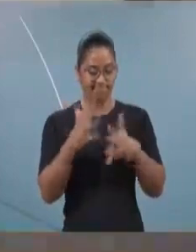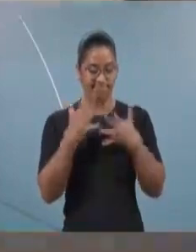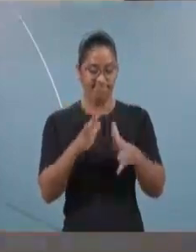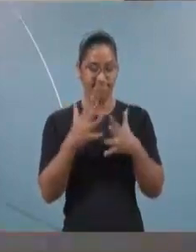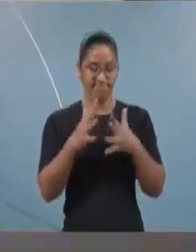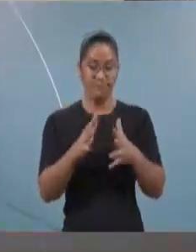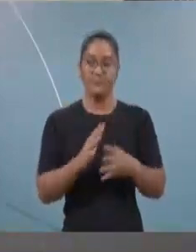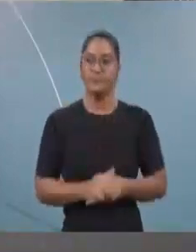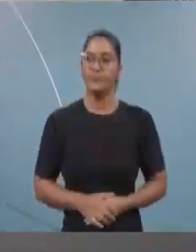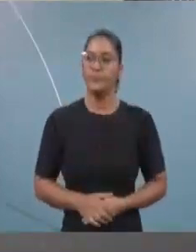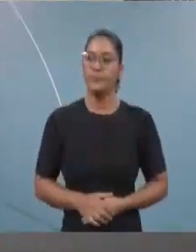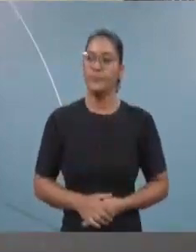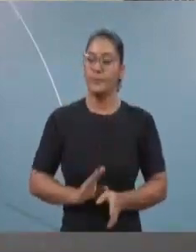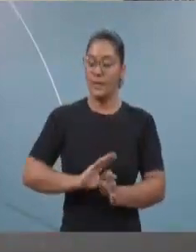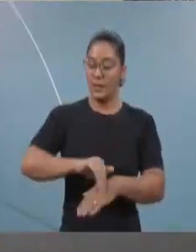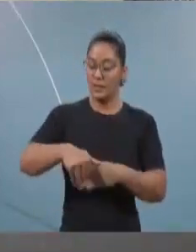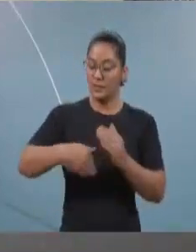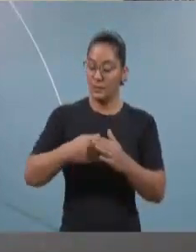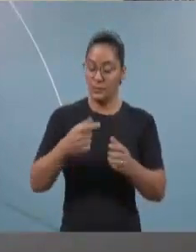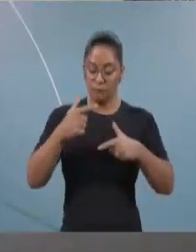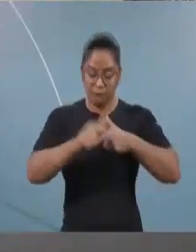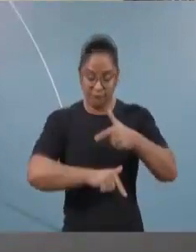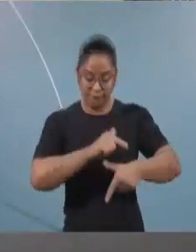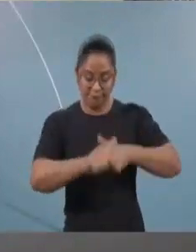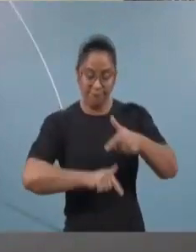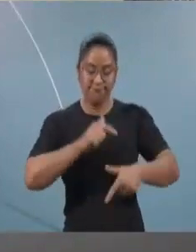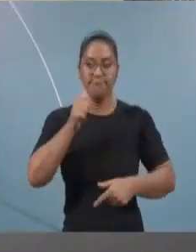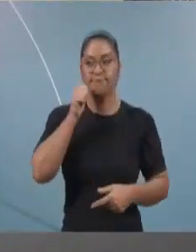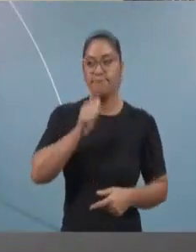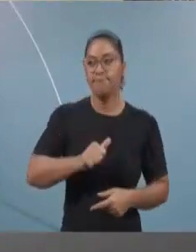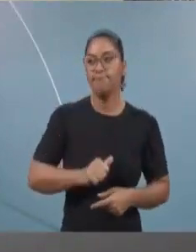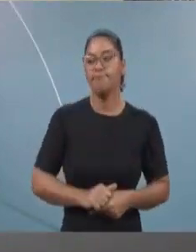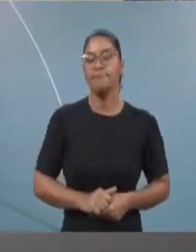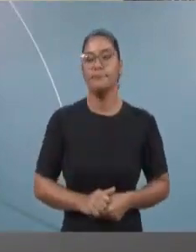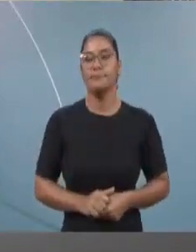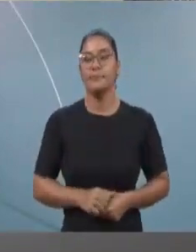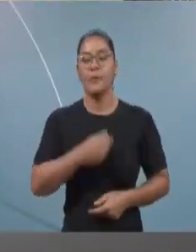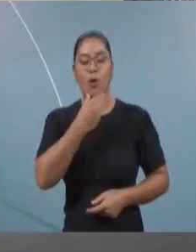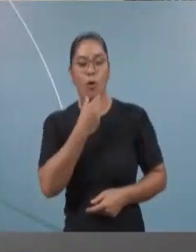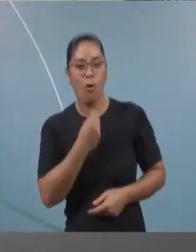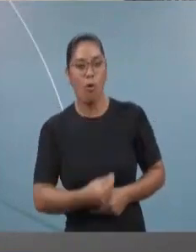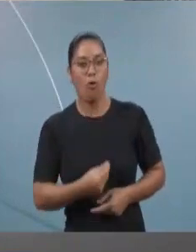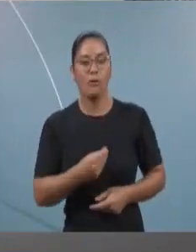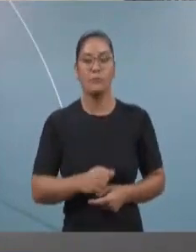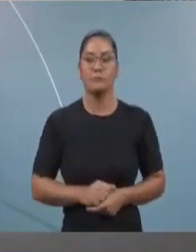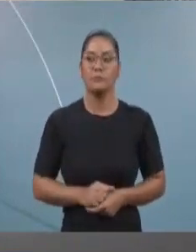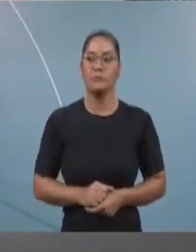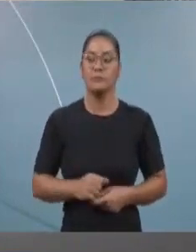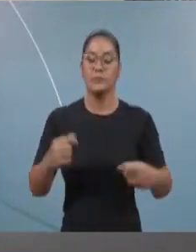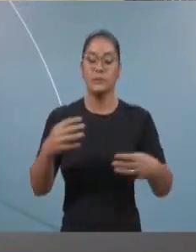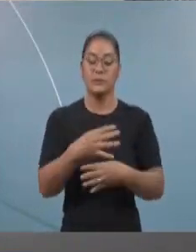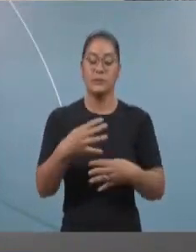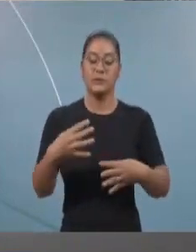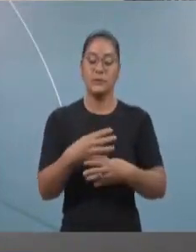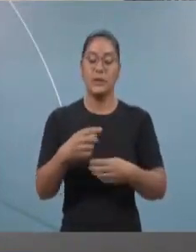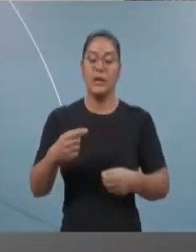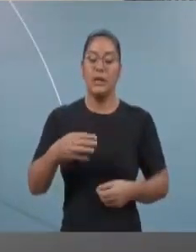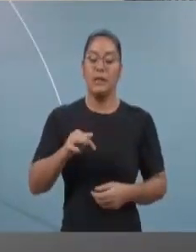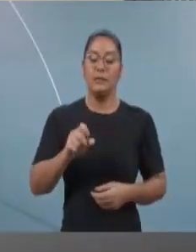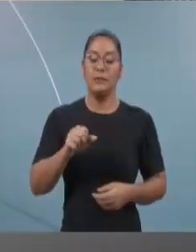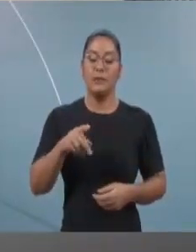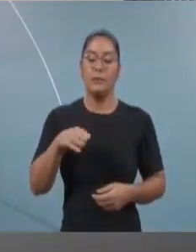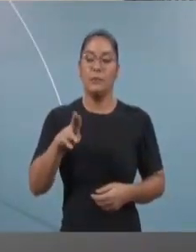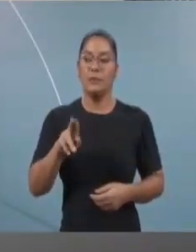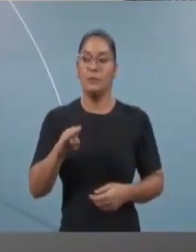parabéns a todas as trabalhadoras mulheres e homens da cidade de Timbaúba